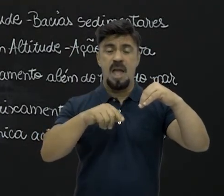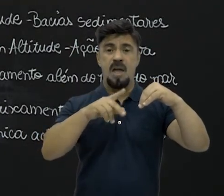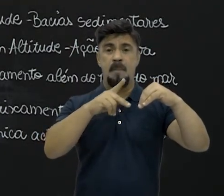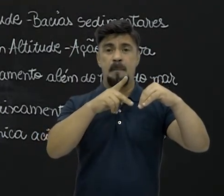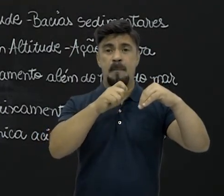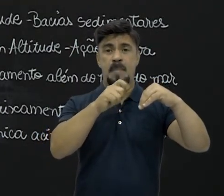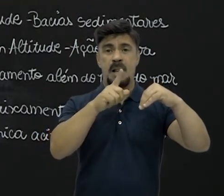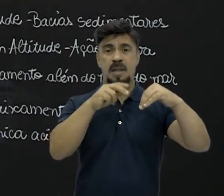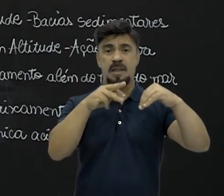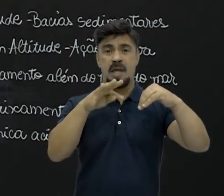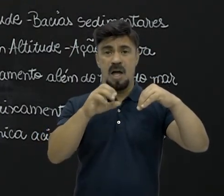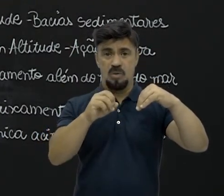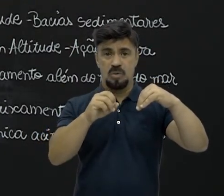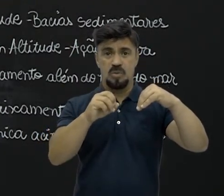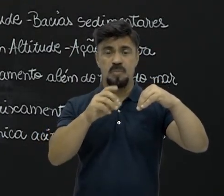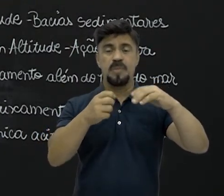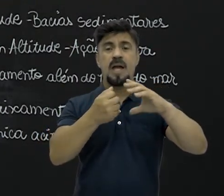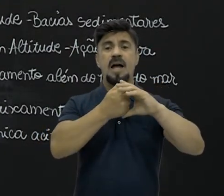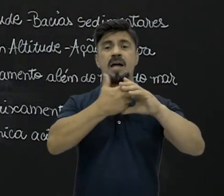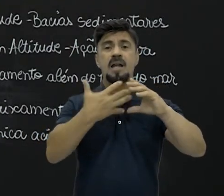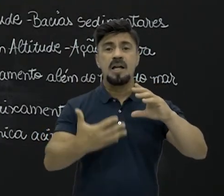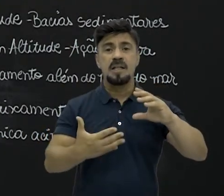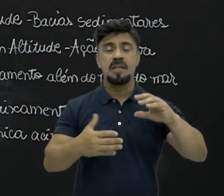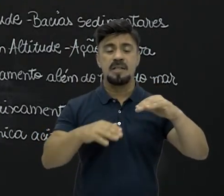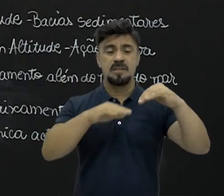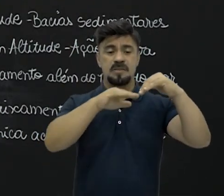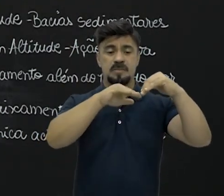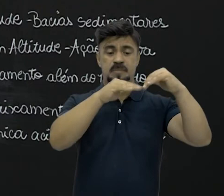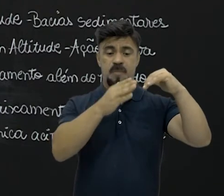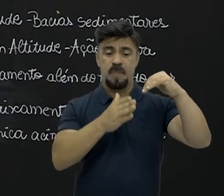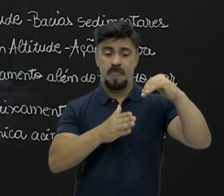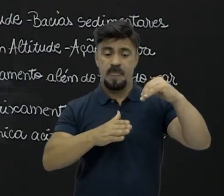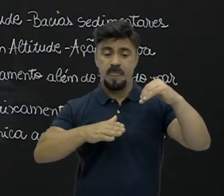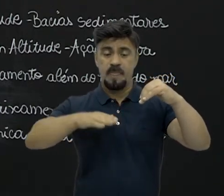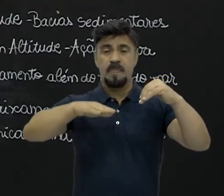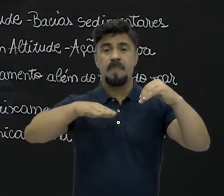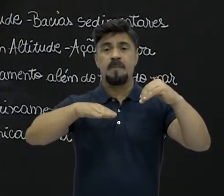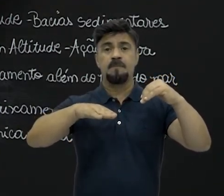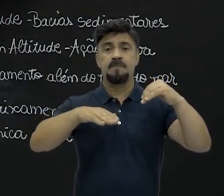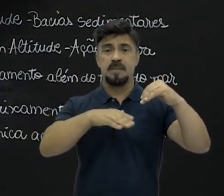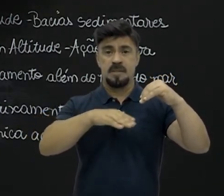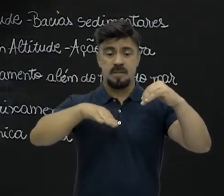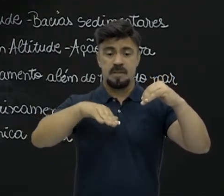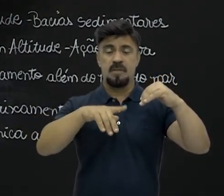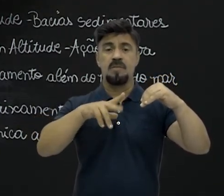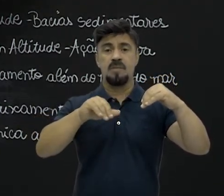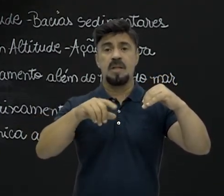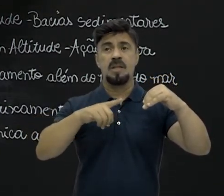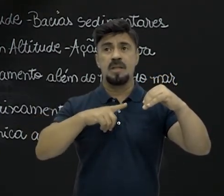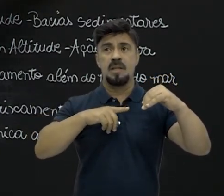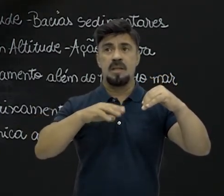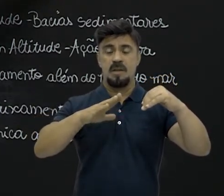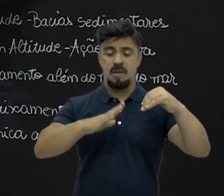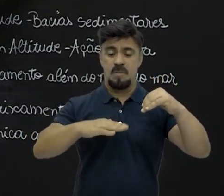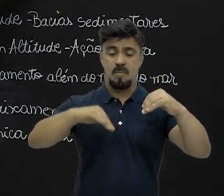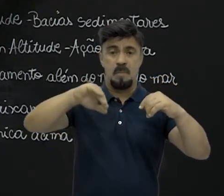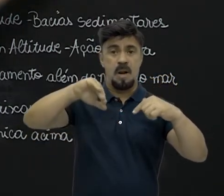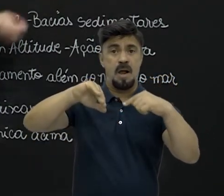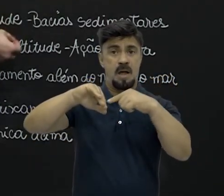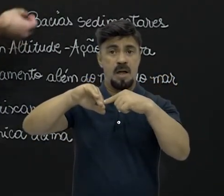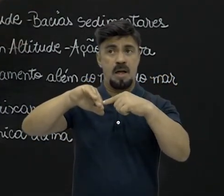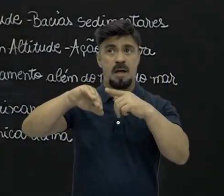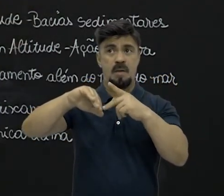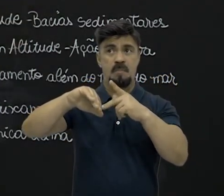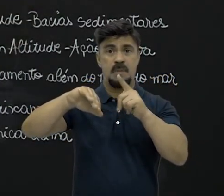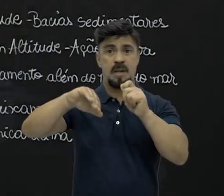Então, essa característica, então, a depressão relativa vai ser sempre um rebaixamento. Então, você vai ter o planalto, o seu